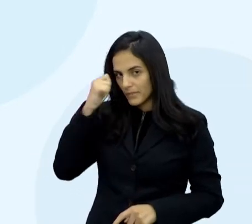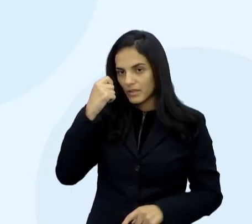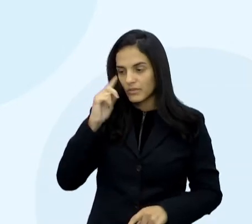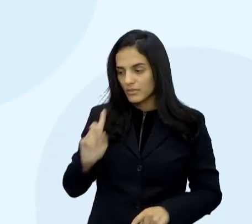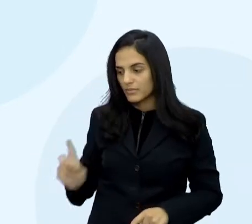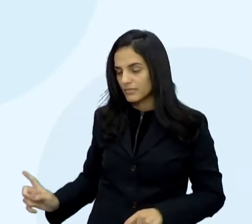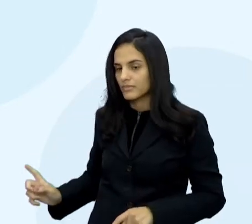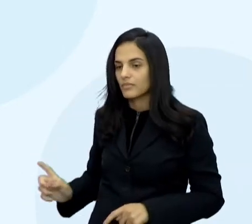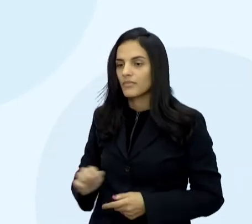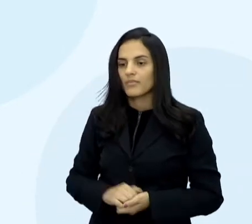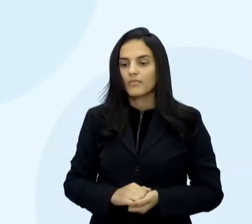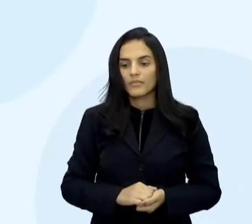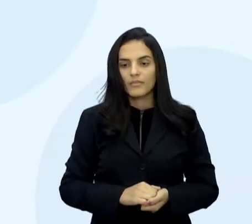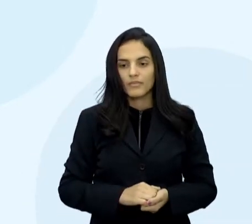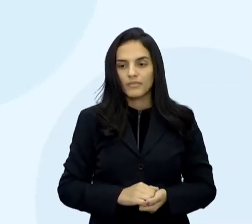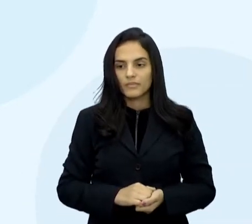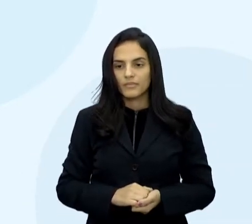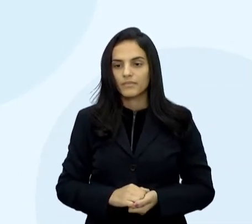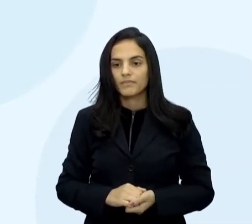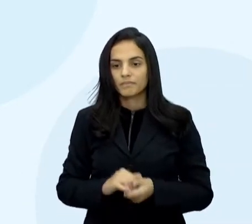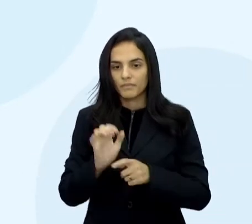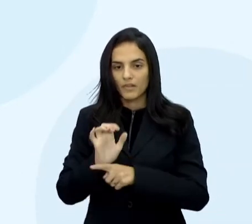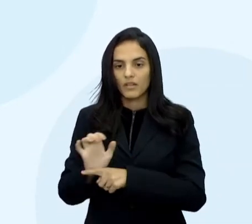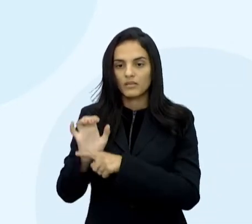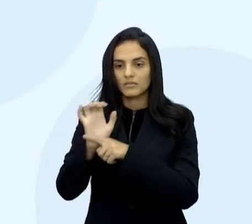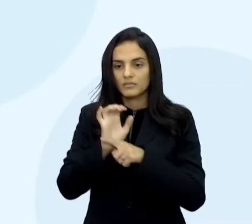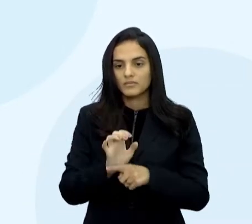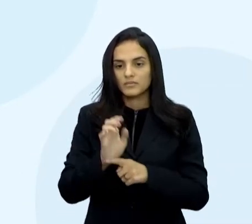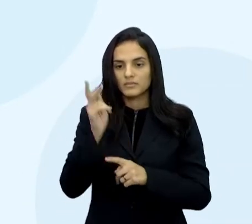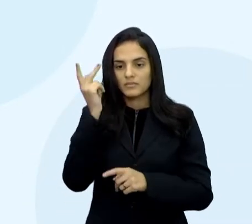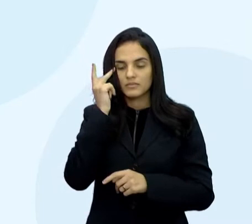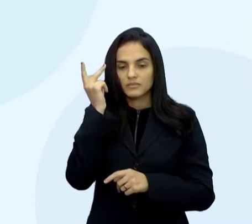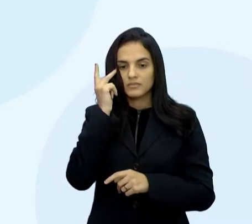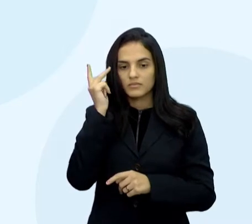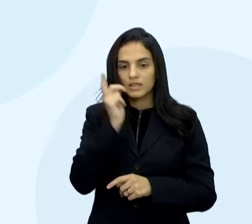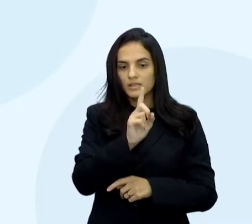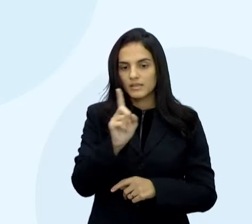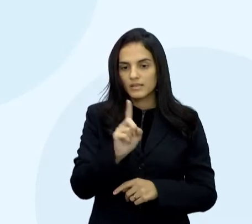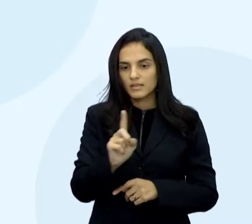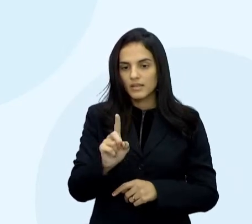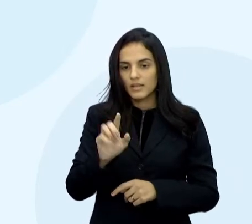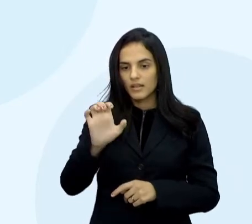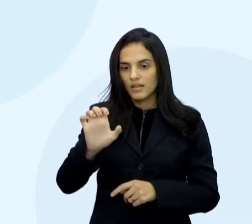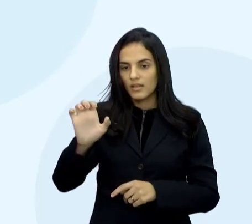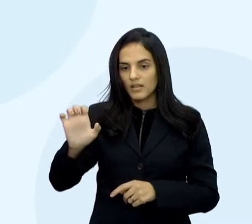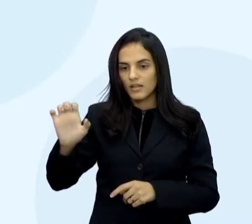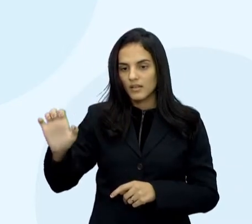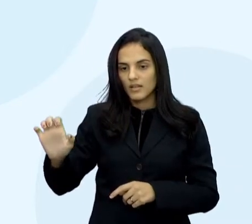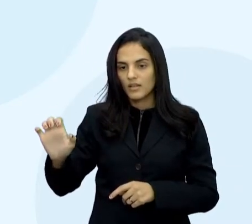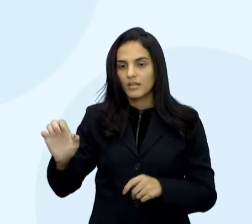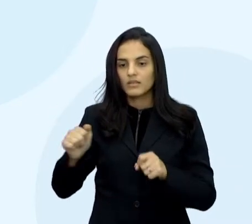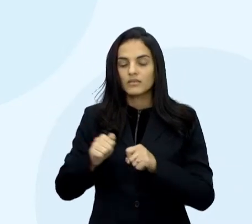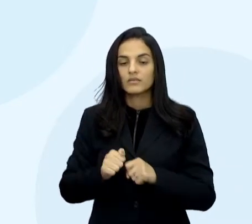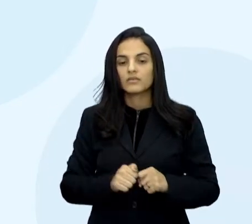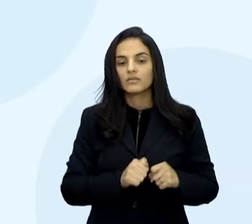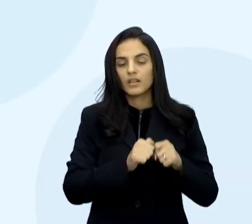Zoneamento Ecológico do Estado de São Paulo, o ZEE, que faz aí a estrutura, né,